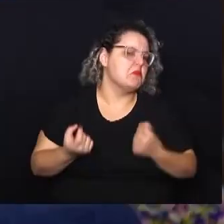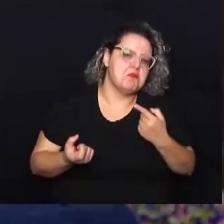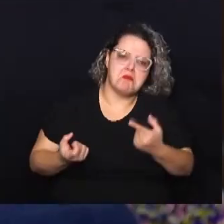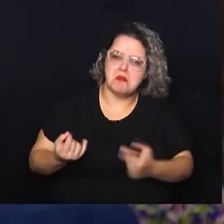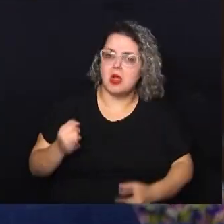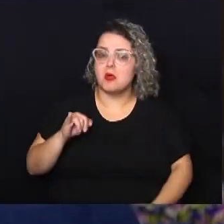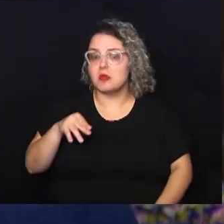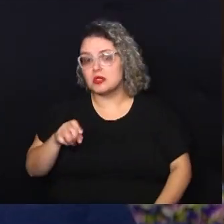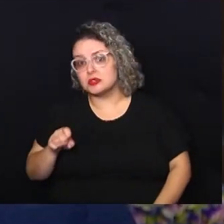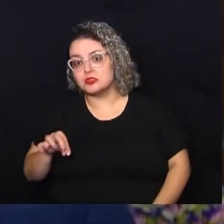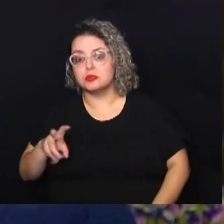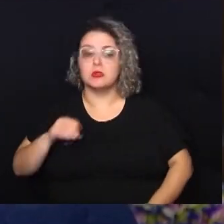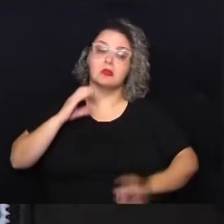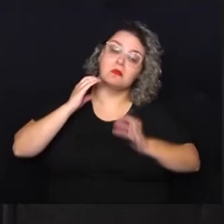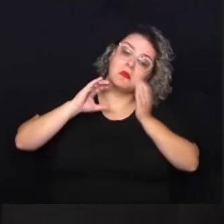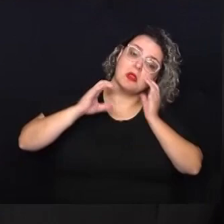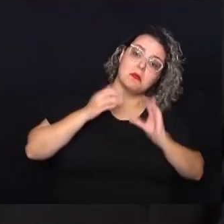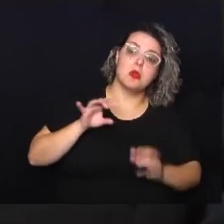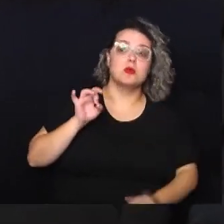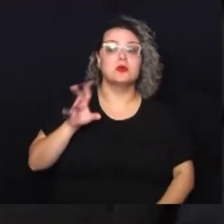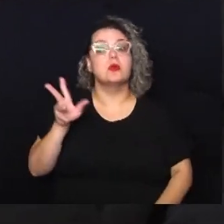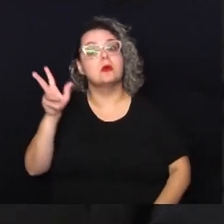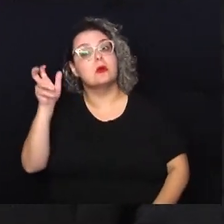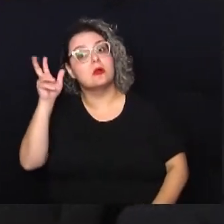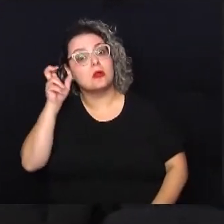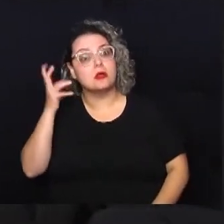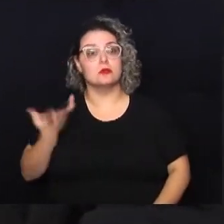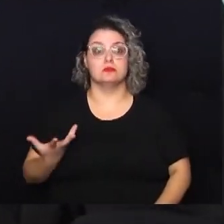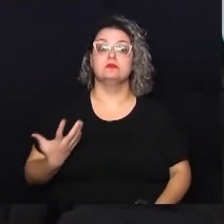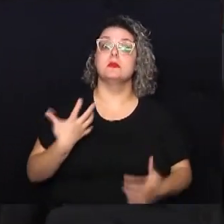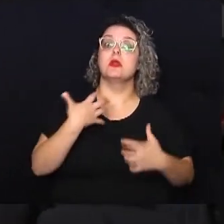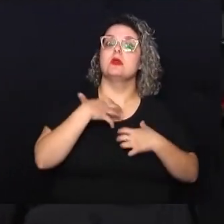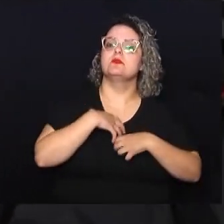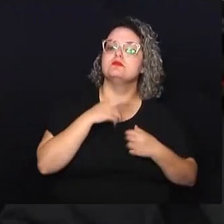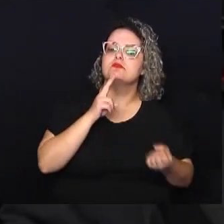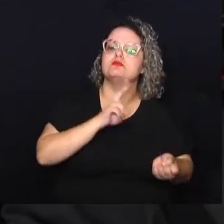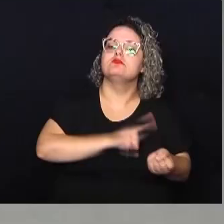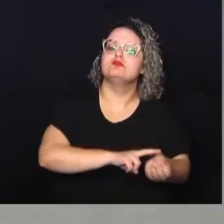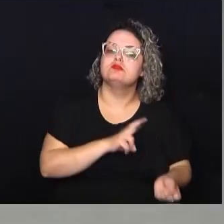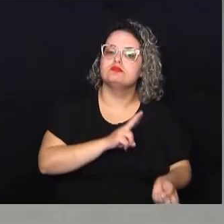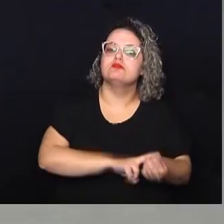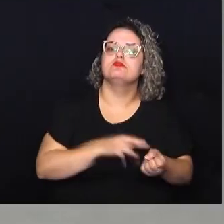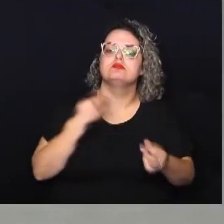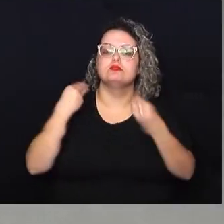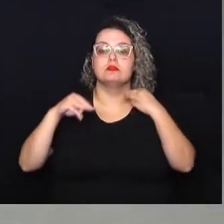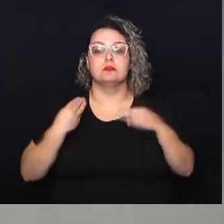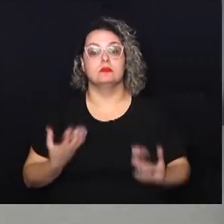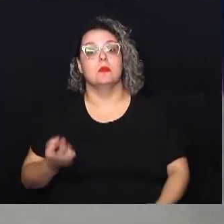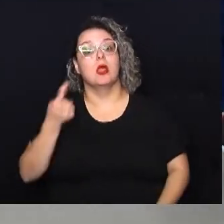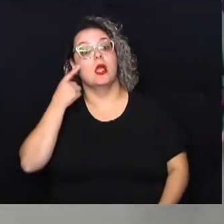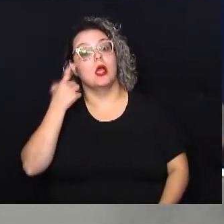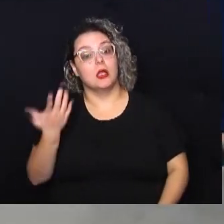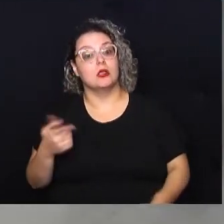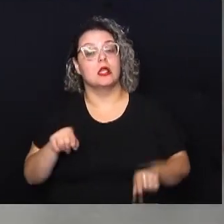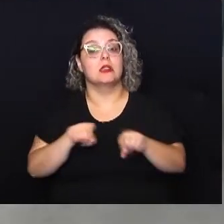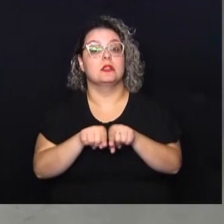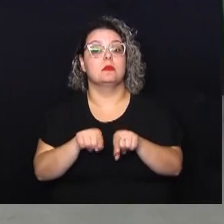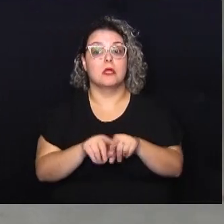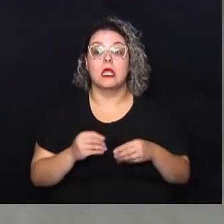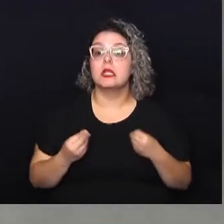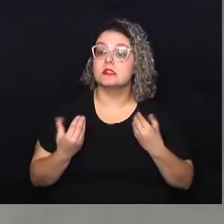instrumento, cantando ou apenas escutando e sentindo o ritmo da música. A intenção é também